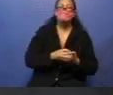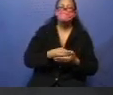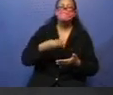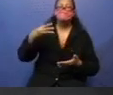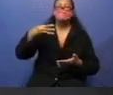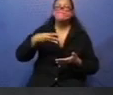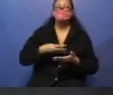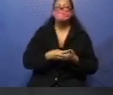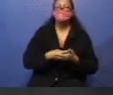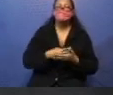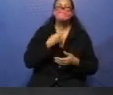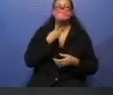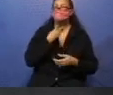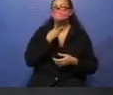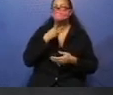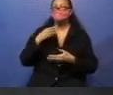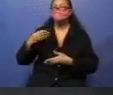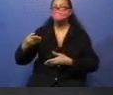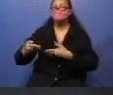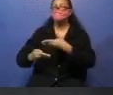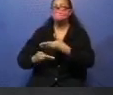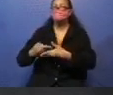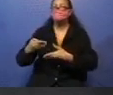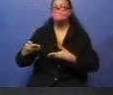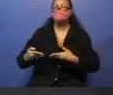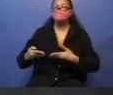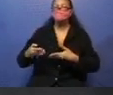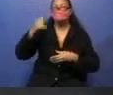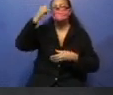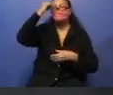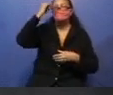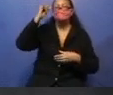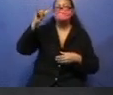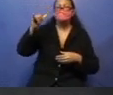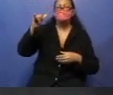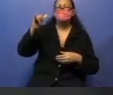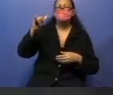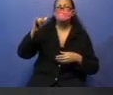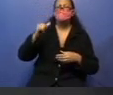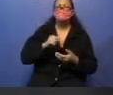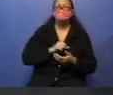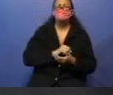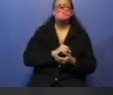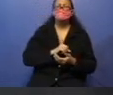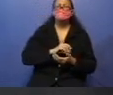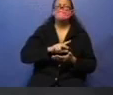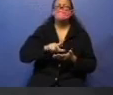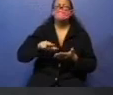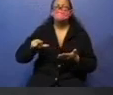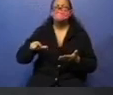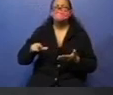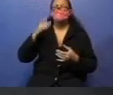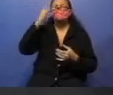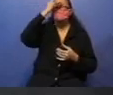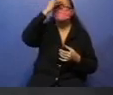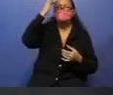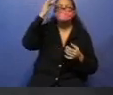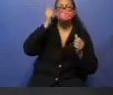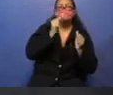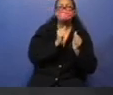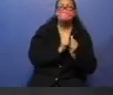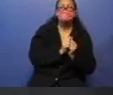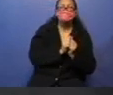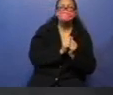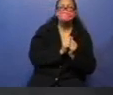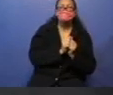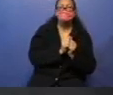tá? Evite aglomerações, lave as mãos com frequência e mantenha os